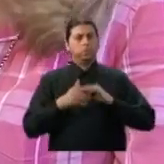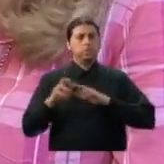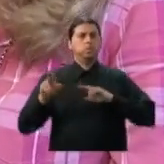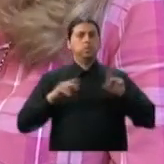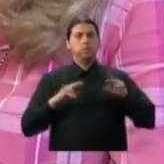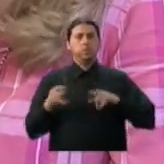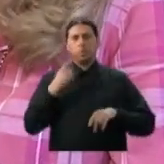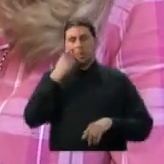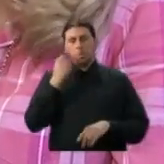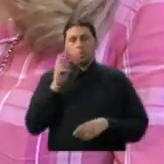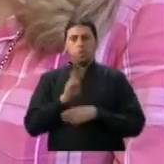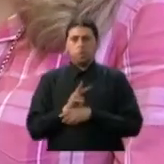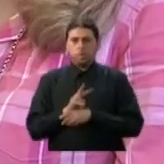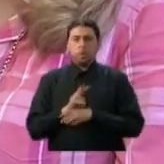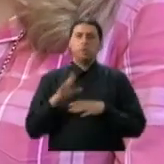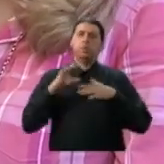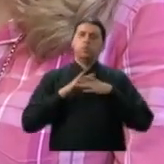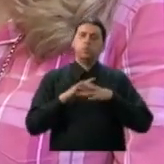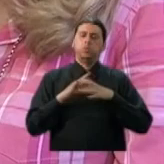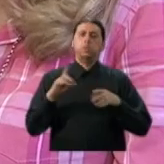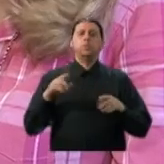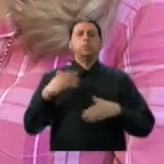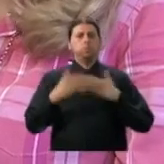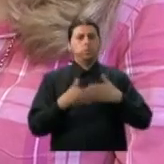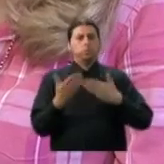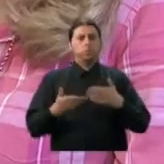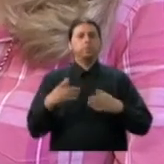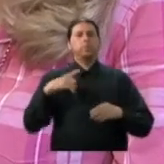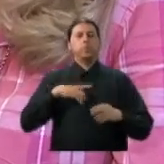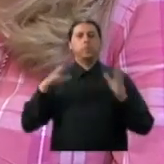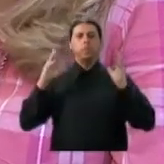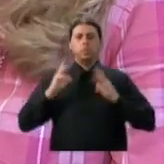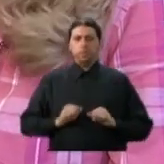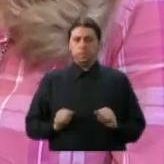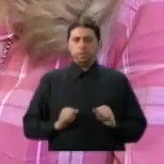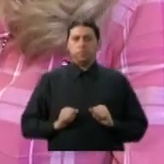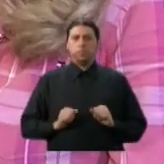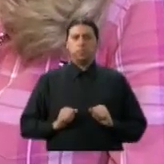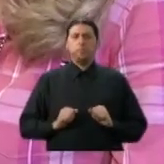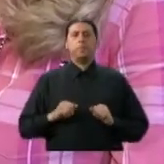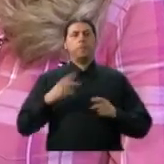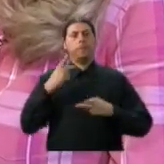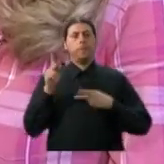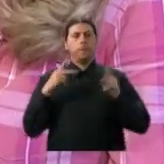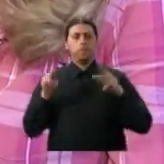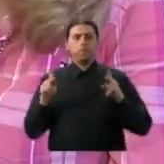associada a muitas outras da vigilância epidemiológica, né, que é para o processo de erradicação